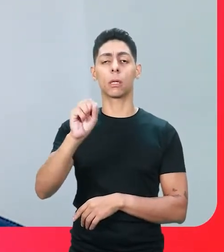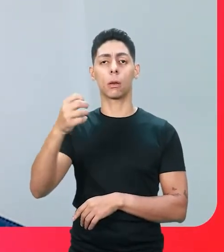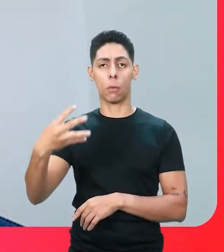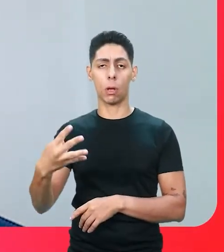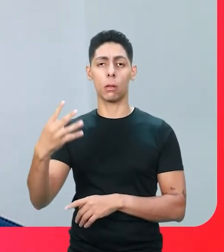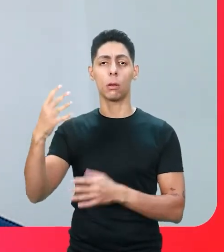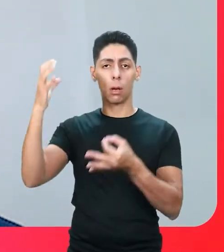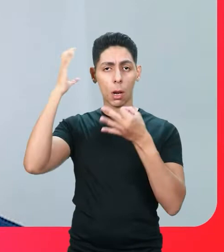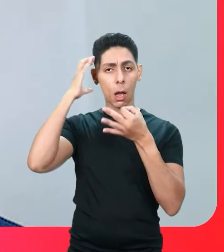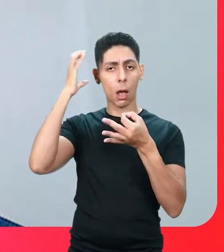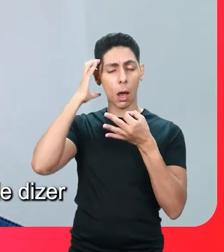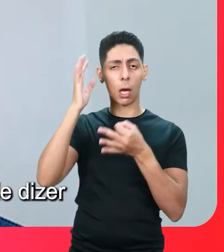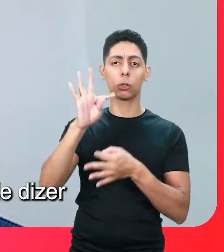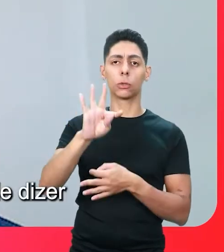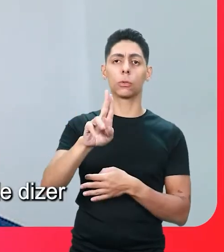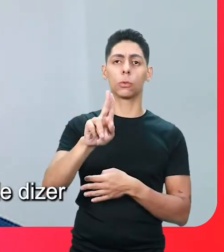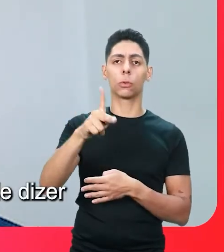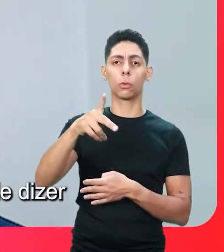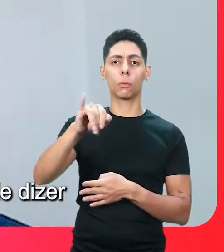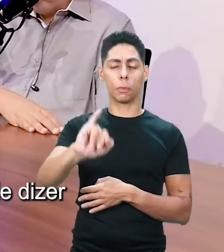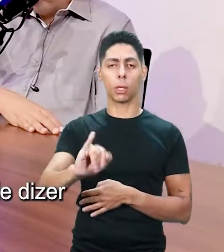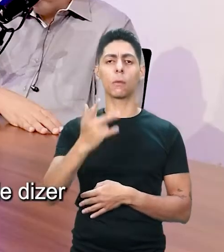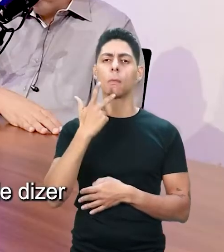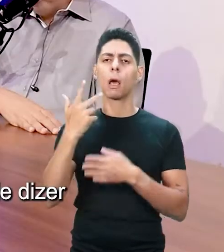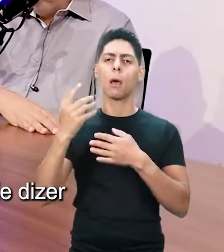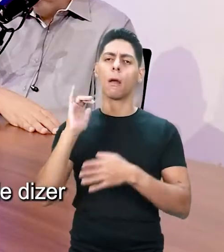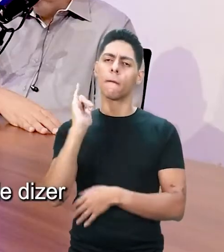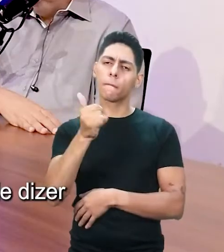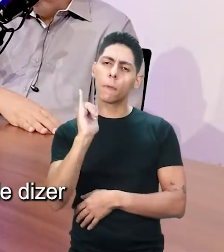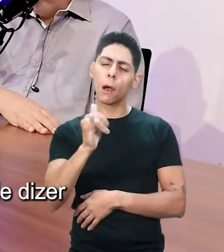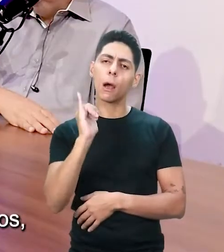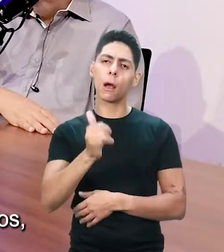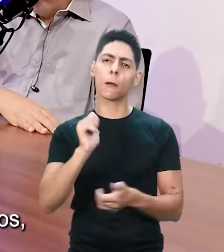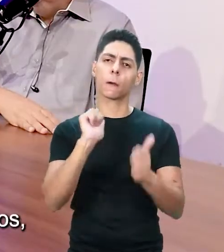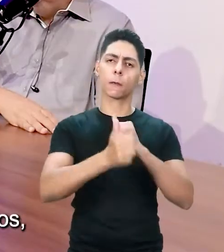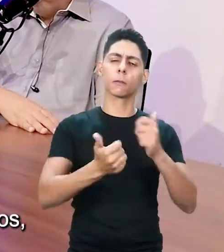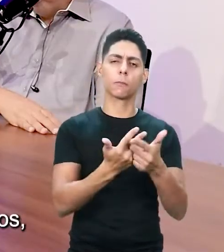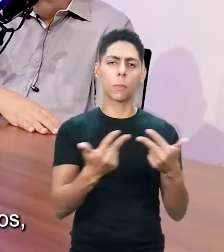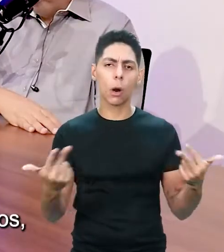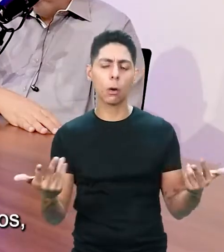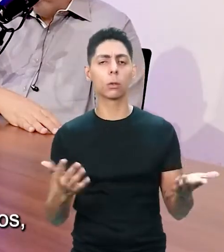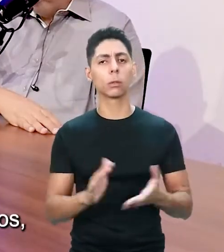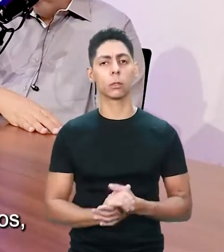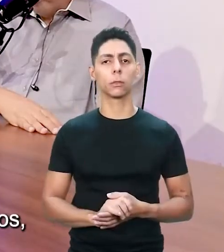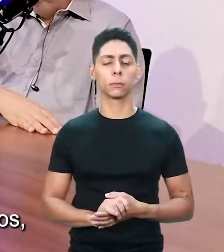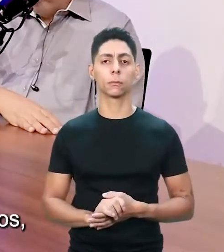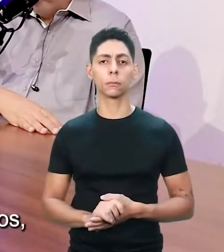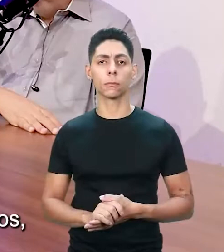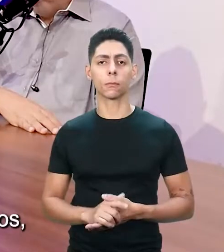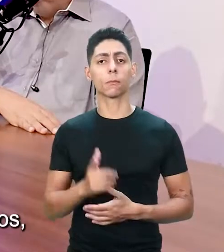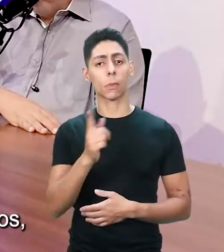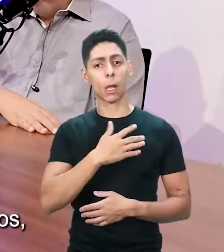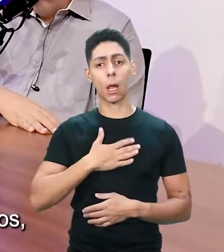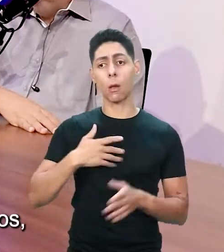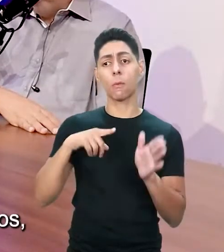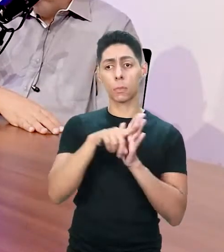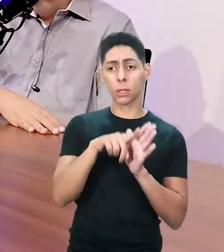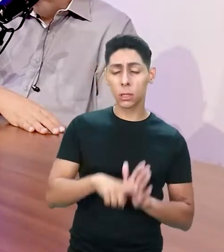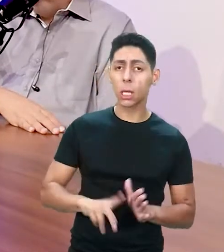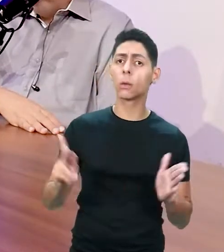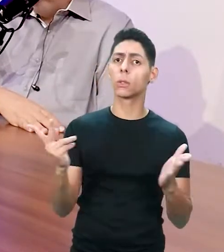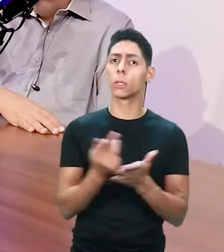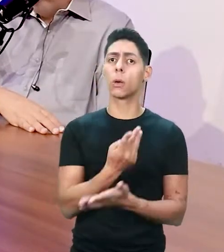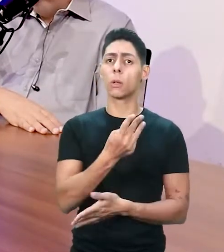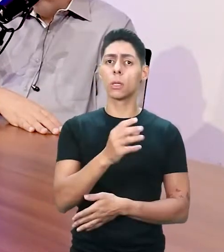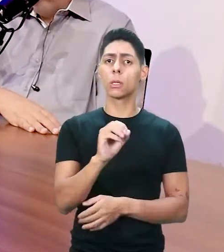para fazer esportes, né? Como você disse, eu fui... O brasileiro tem mania de dizer que tudo que é primeiro e tal, mas nesse caso é sim, porque eu pesquisei 30 anos que eu